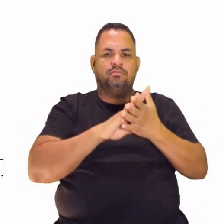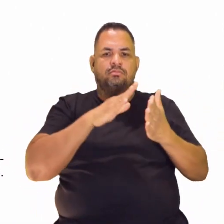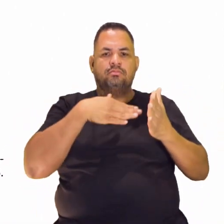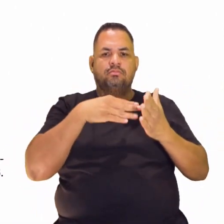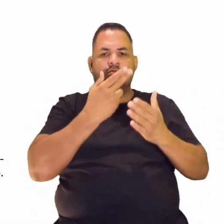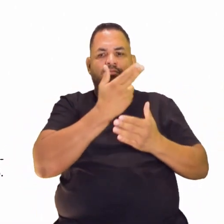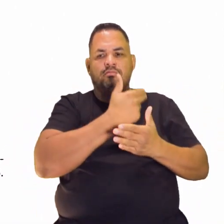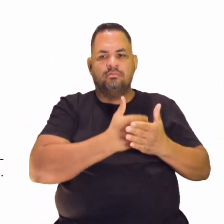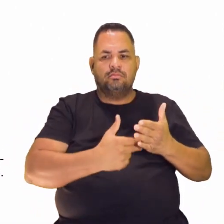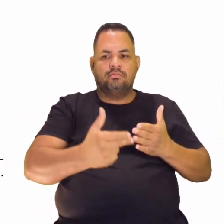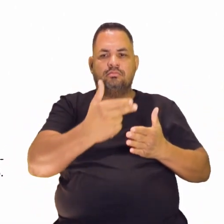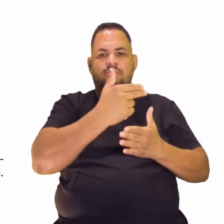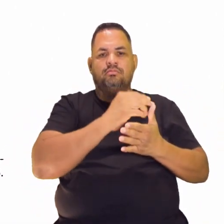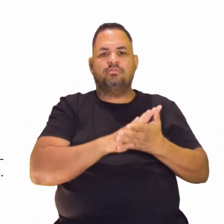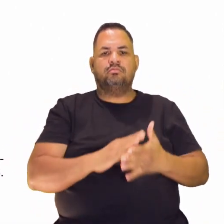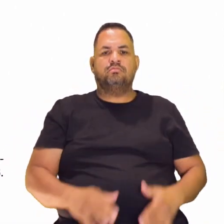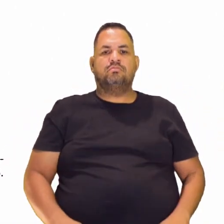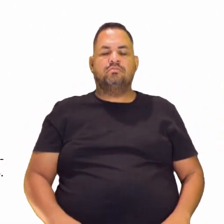Pinturas, desenho,